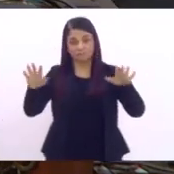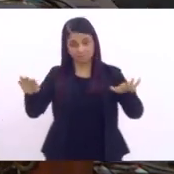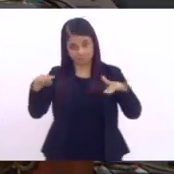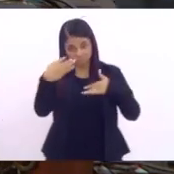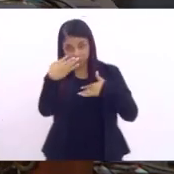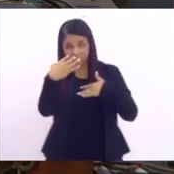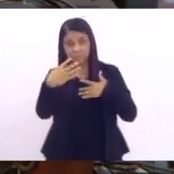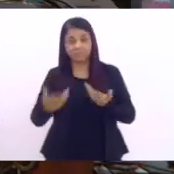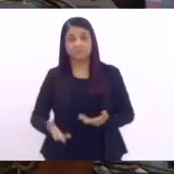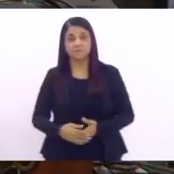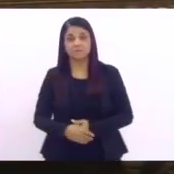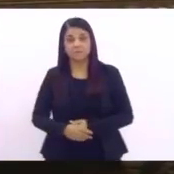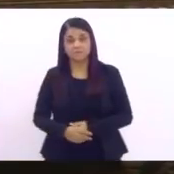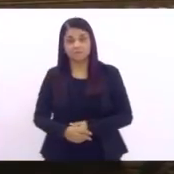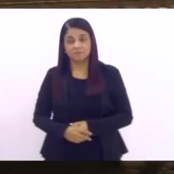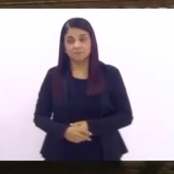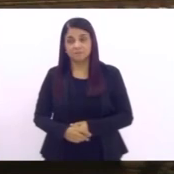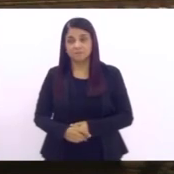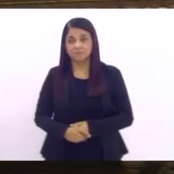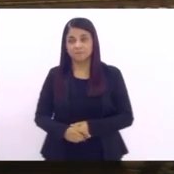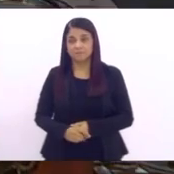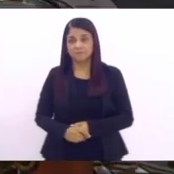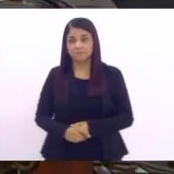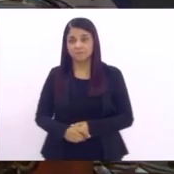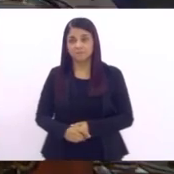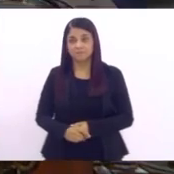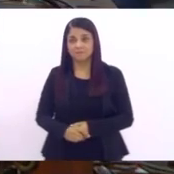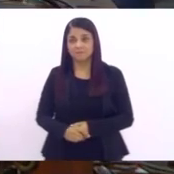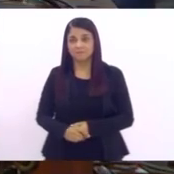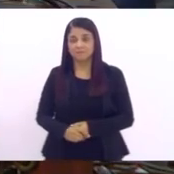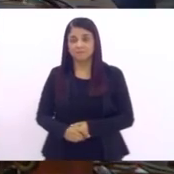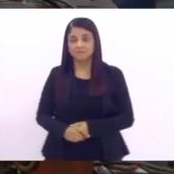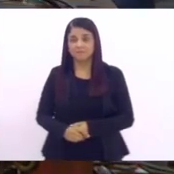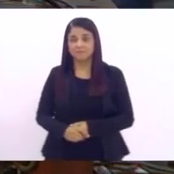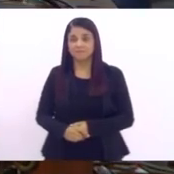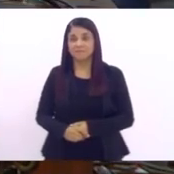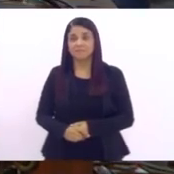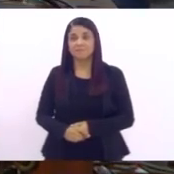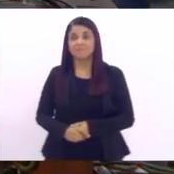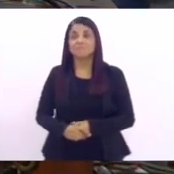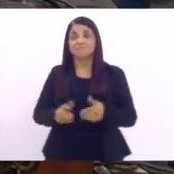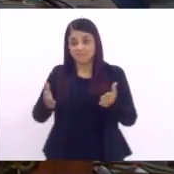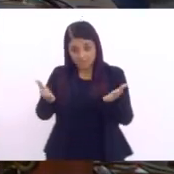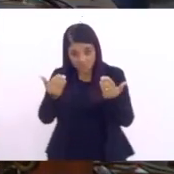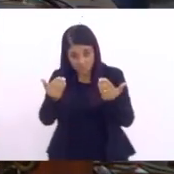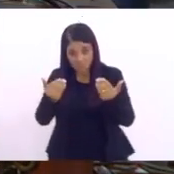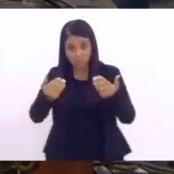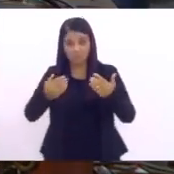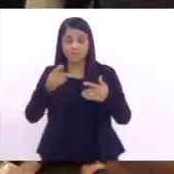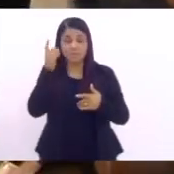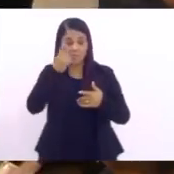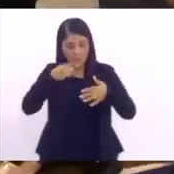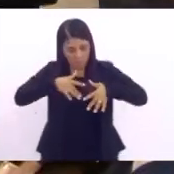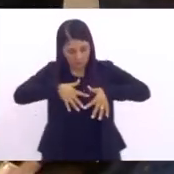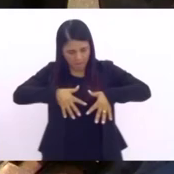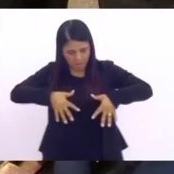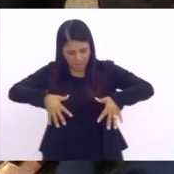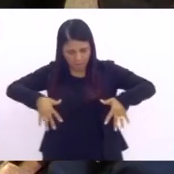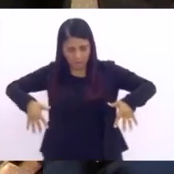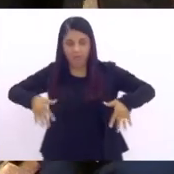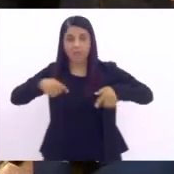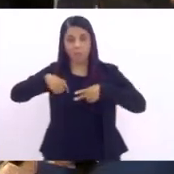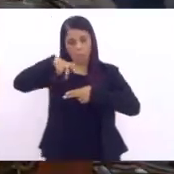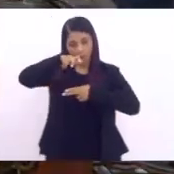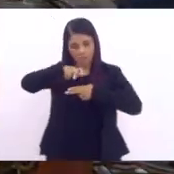cá. Expediente final, o Bruno vira fala. Vira pra cá, todo mundo. É. E aí vai pegar ele na tribuna, eu aqui, Marquinho, todo mundo. Só